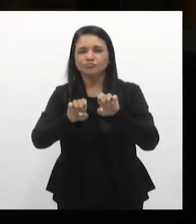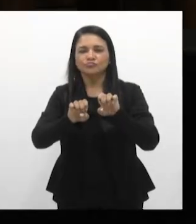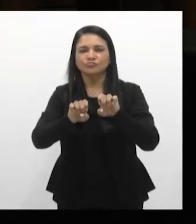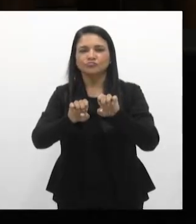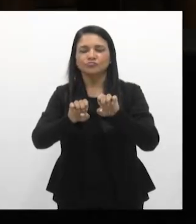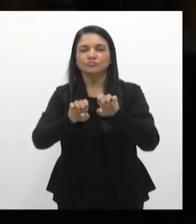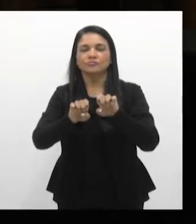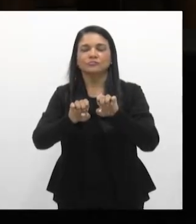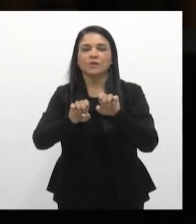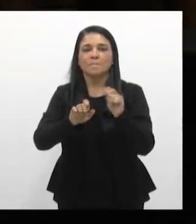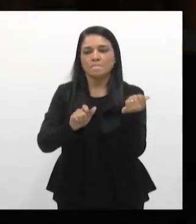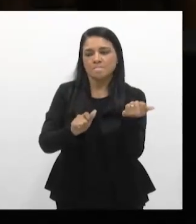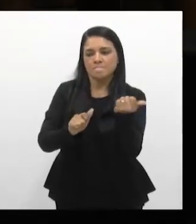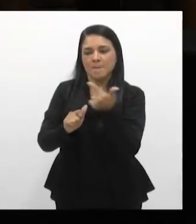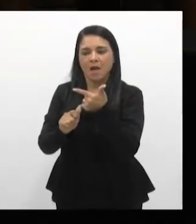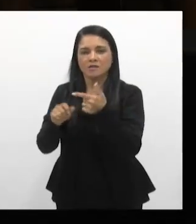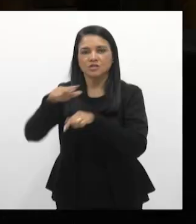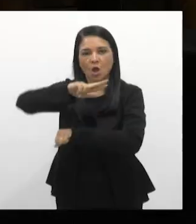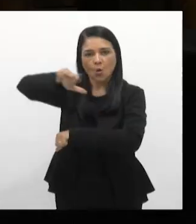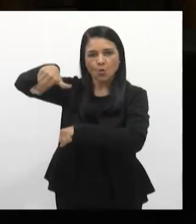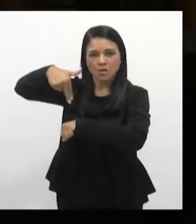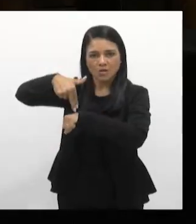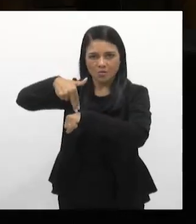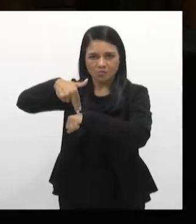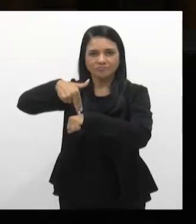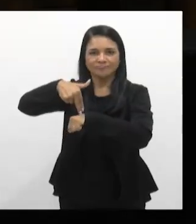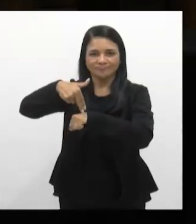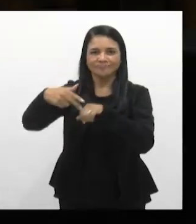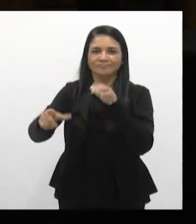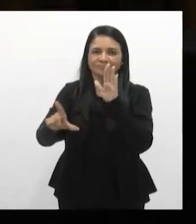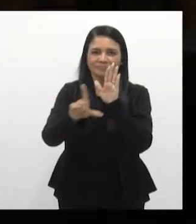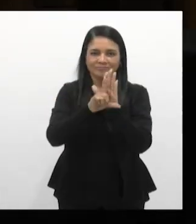própria União, a nível de legislação na